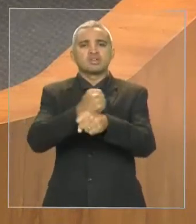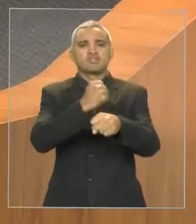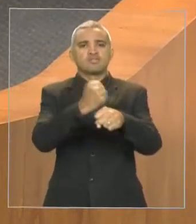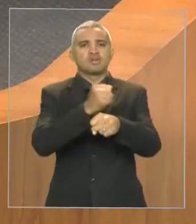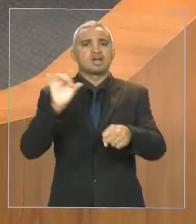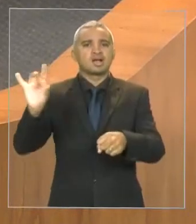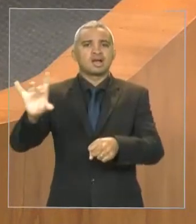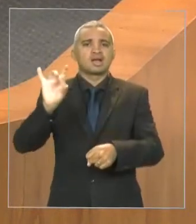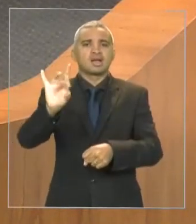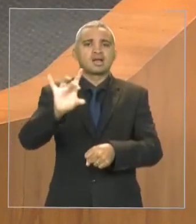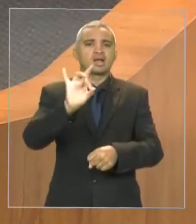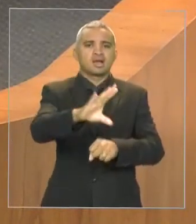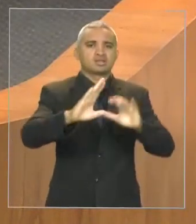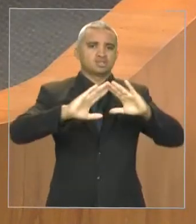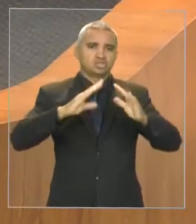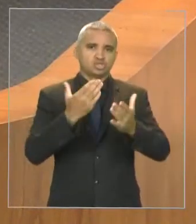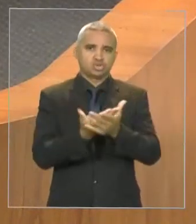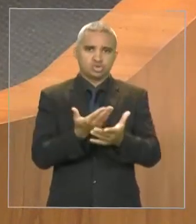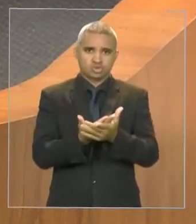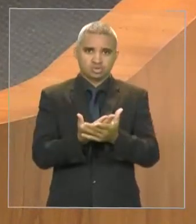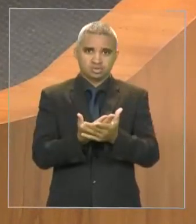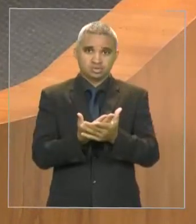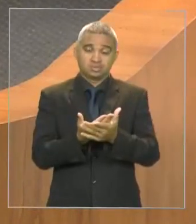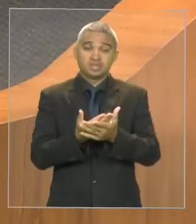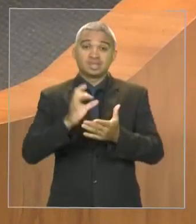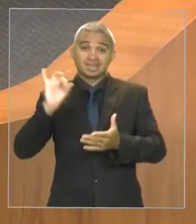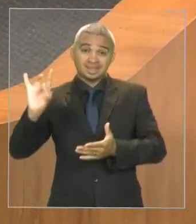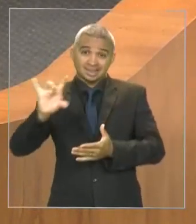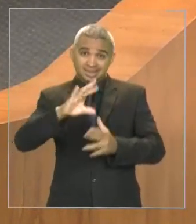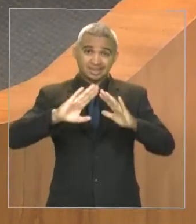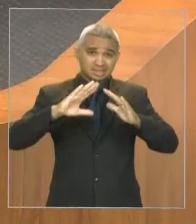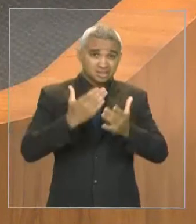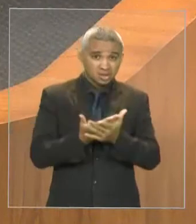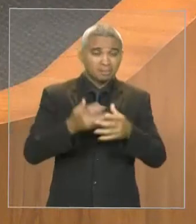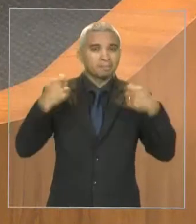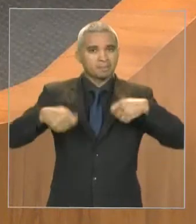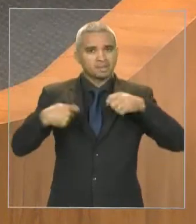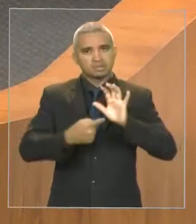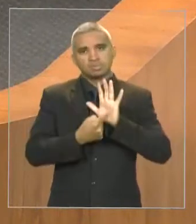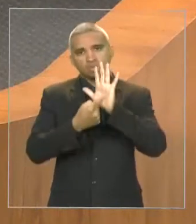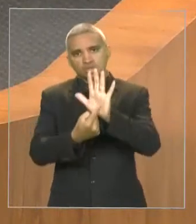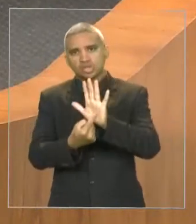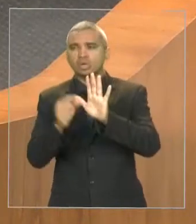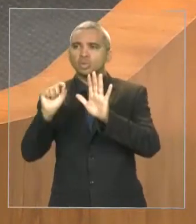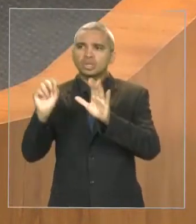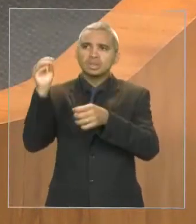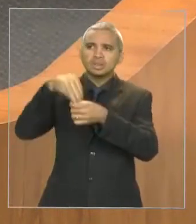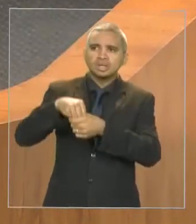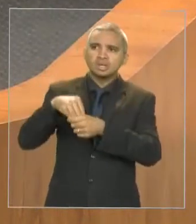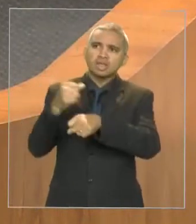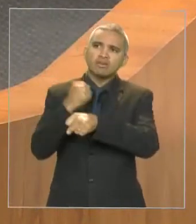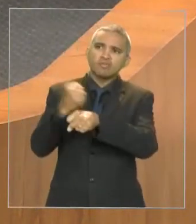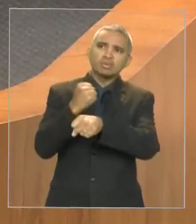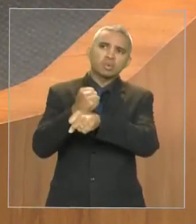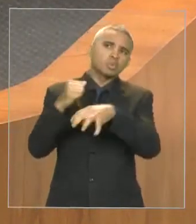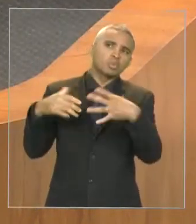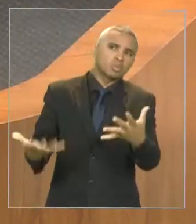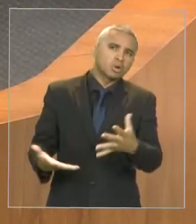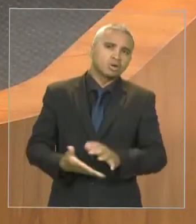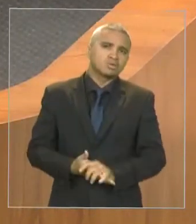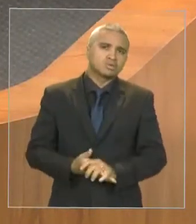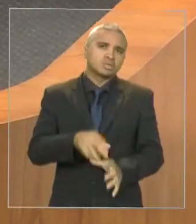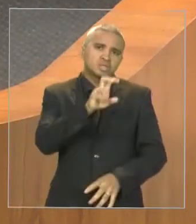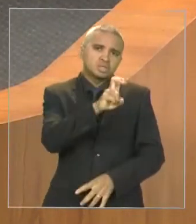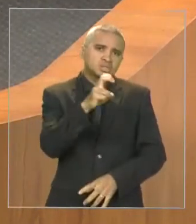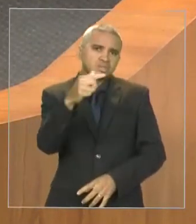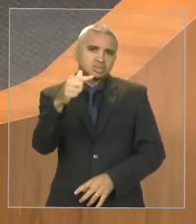individualmente. De cada escola apresentar qual tipo de reforma, o que foi feito. Porque 574 escolas